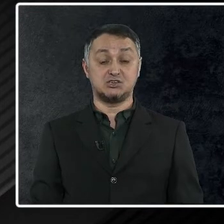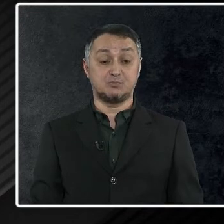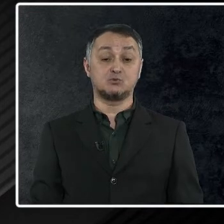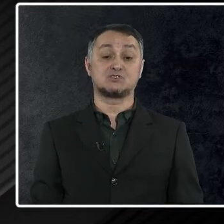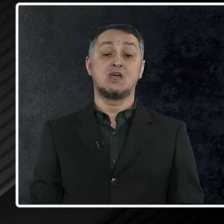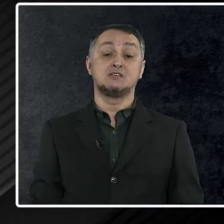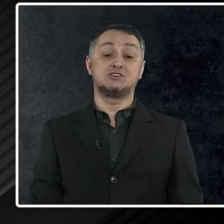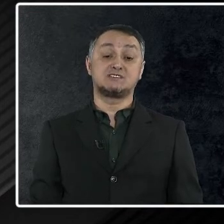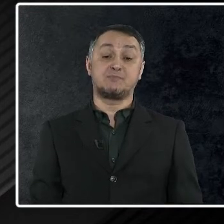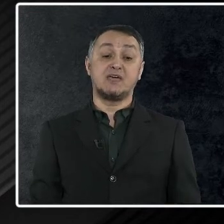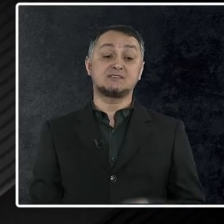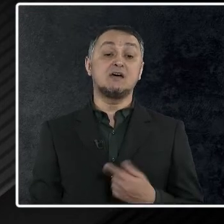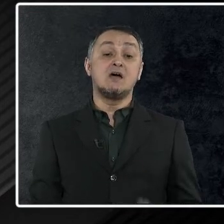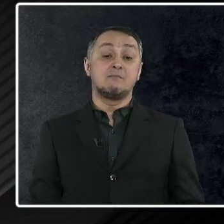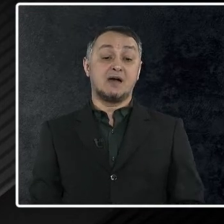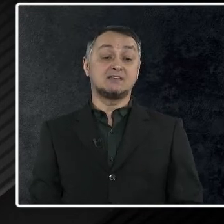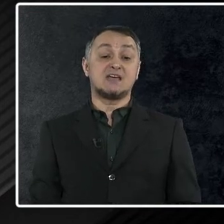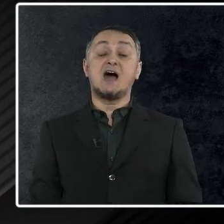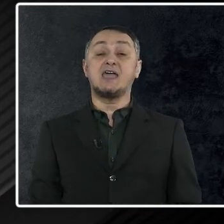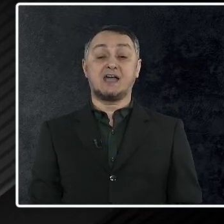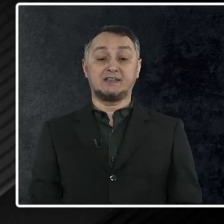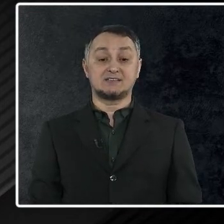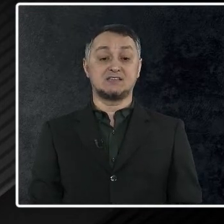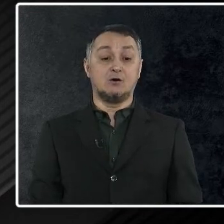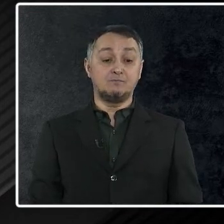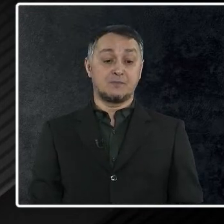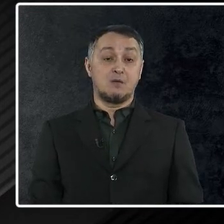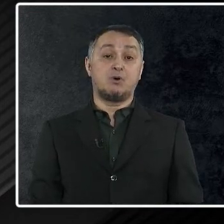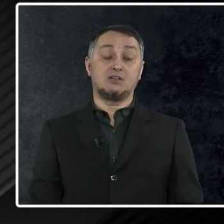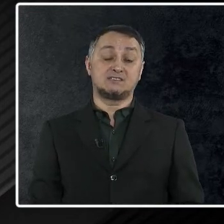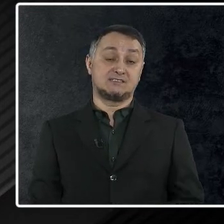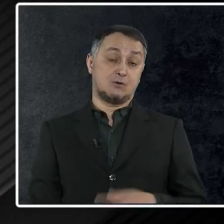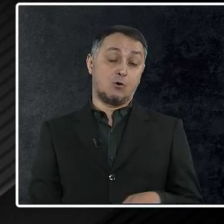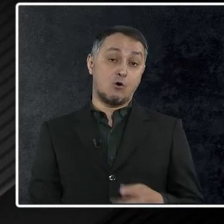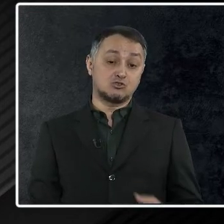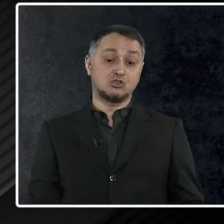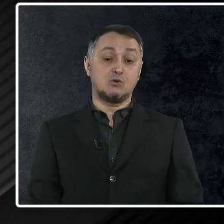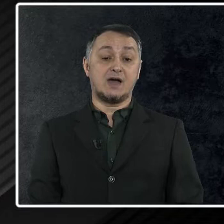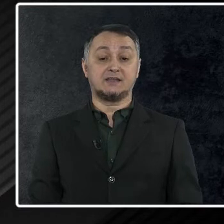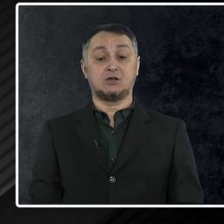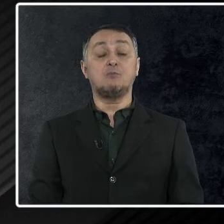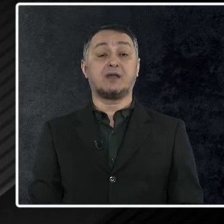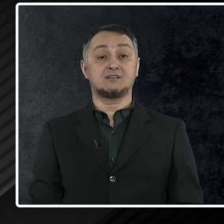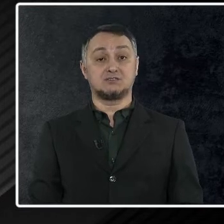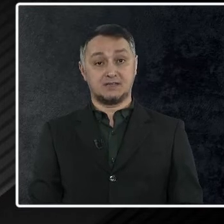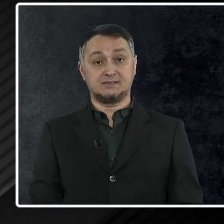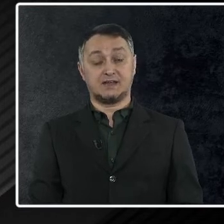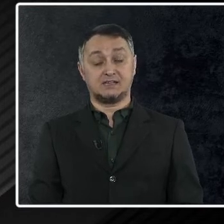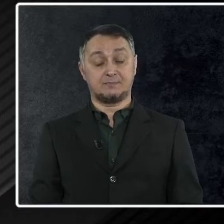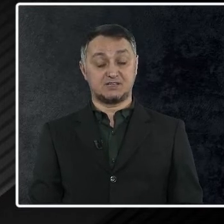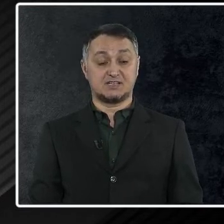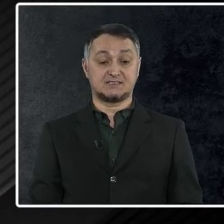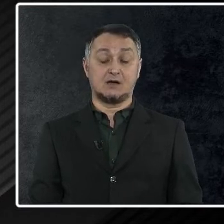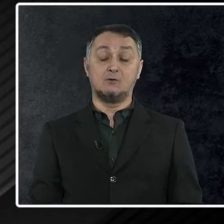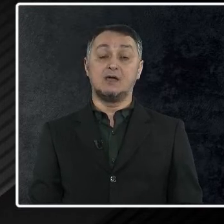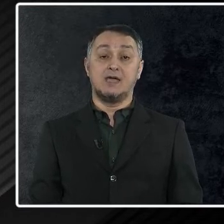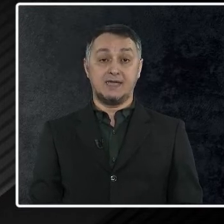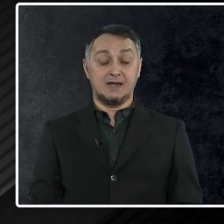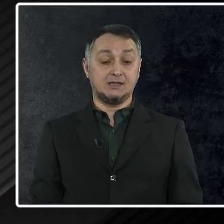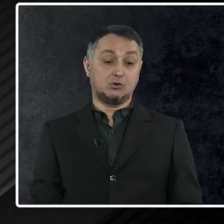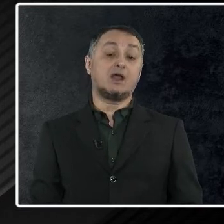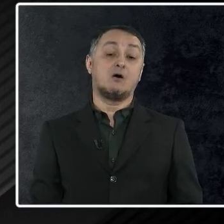quaisquer tipos de despesa, mas a arrecadação pode continuar até o prazo da entrega da